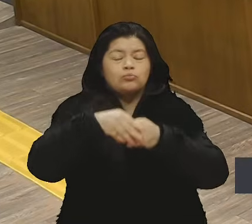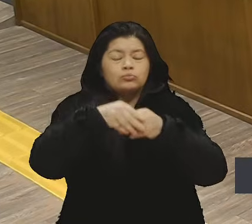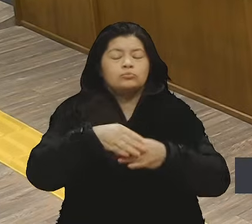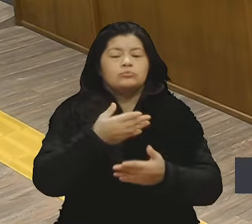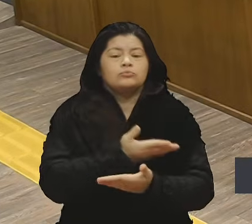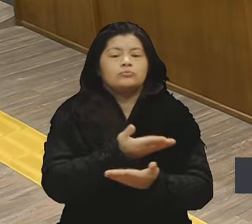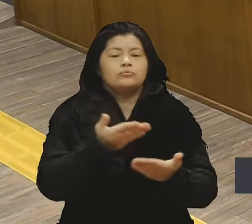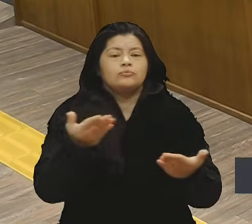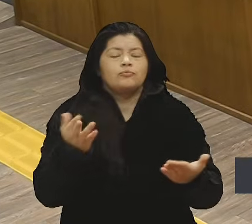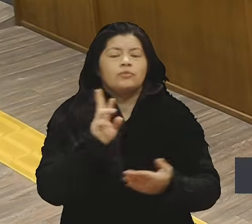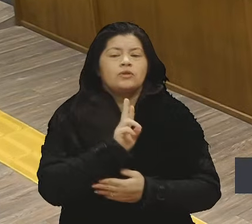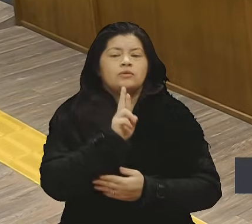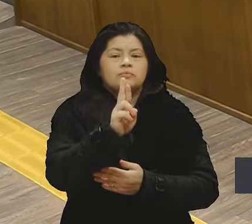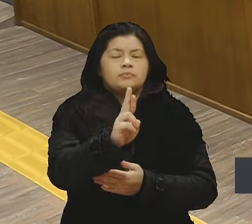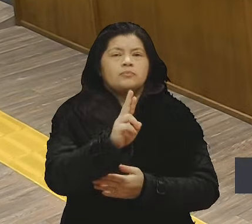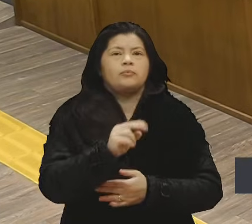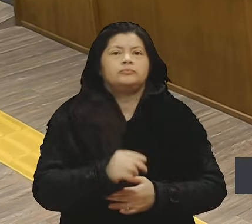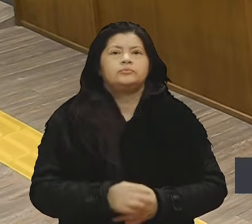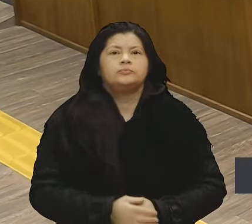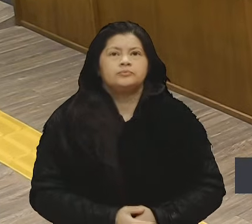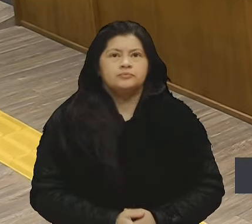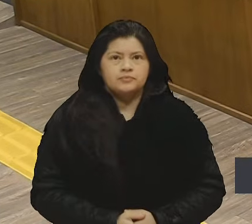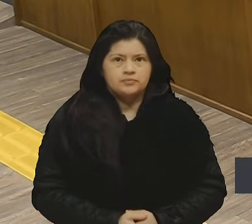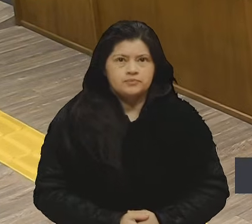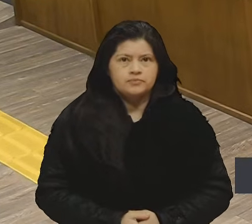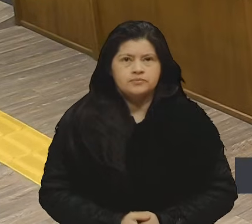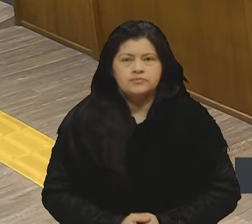e representadas.